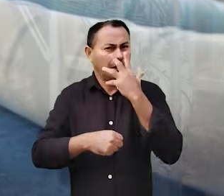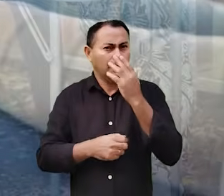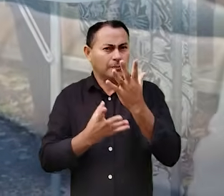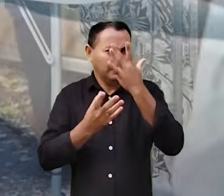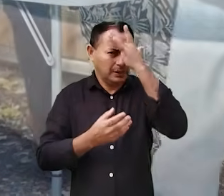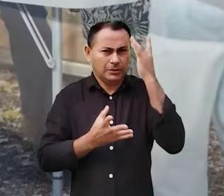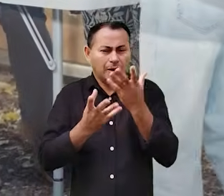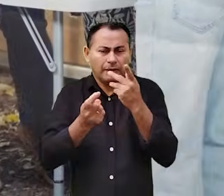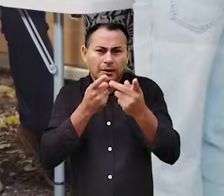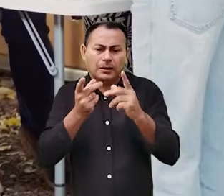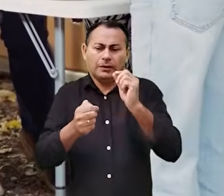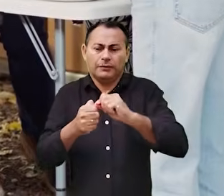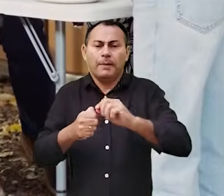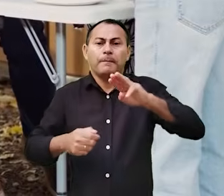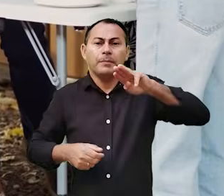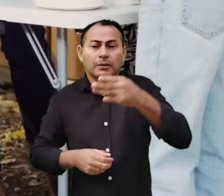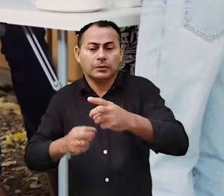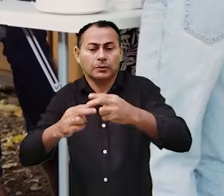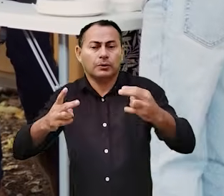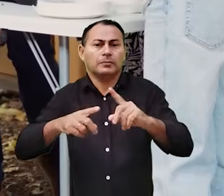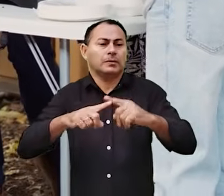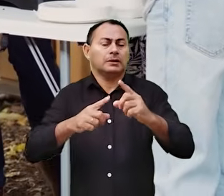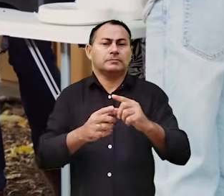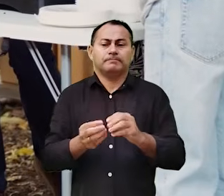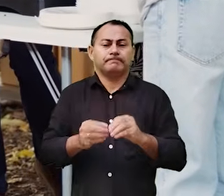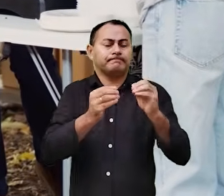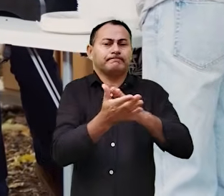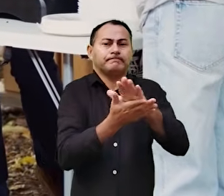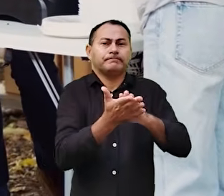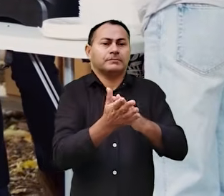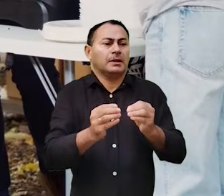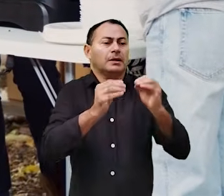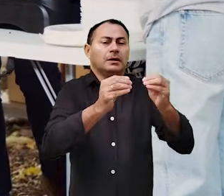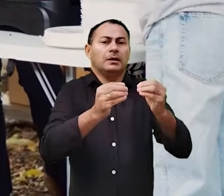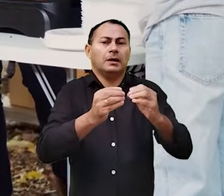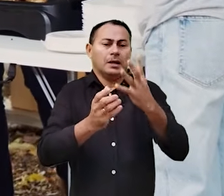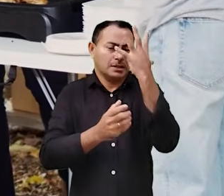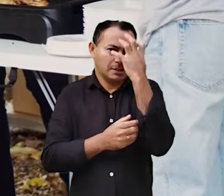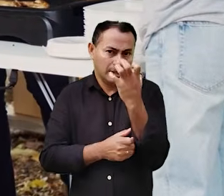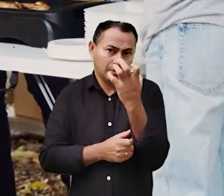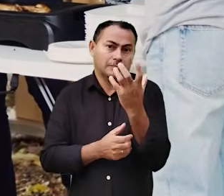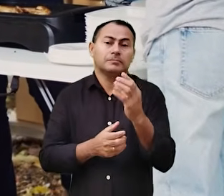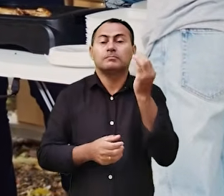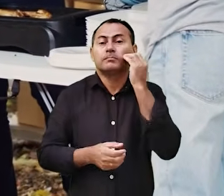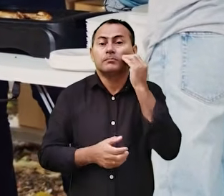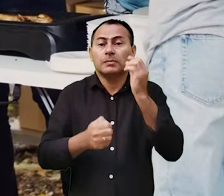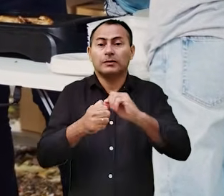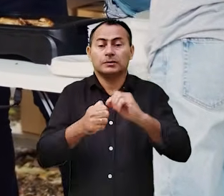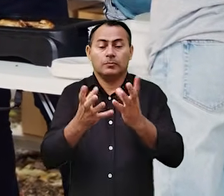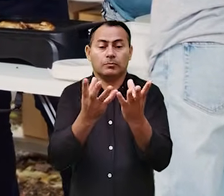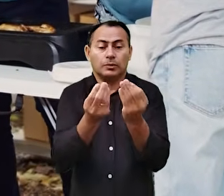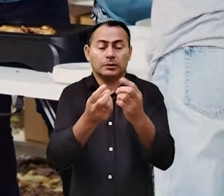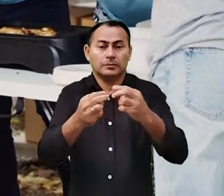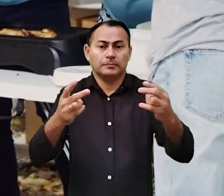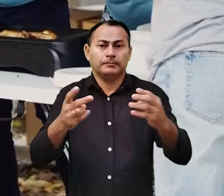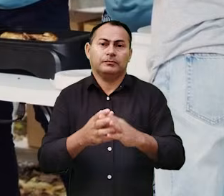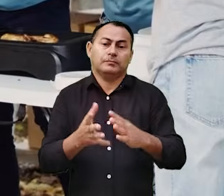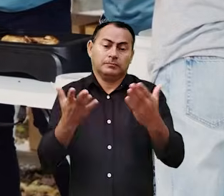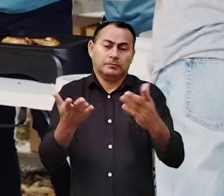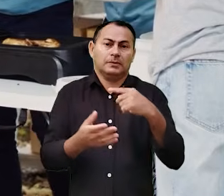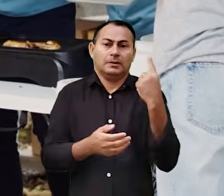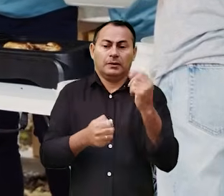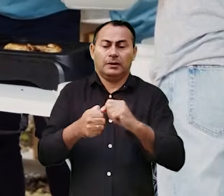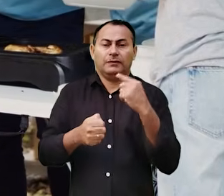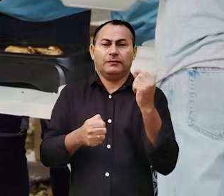Acho que tem muita gente que diz, já fiz milhões de coisas, mas não levei nenhuma delas a sério. Tentamos fazer um monte de coisas